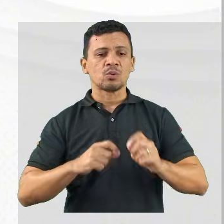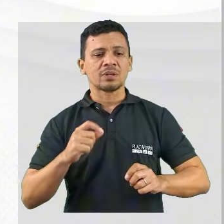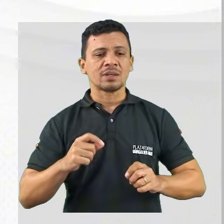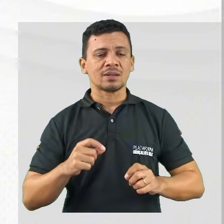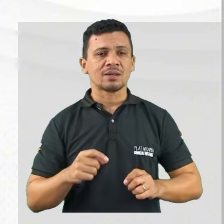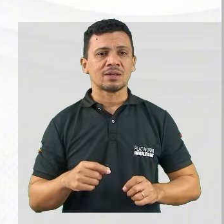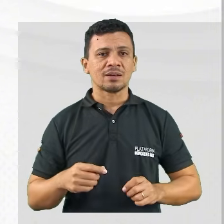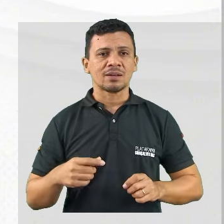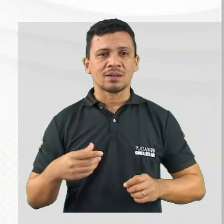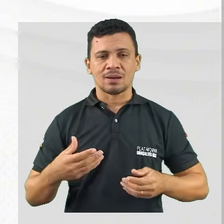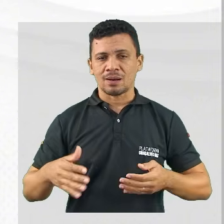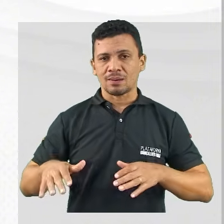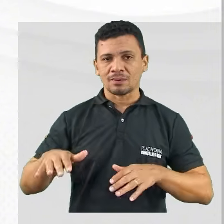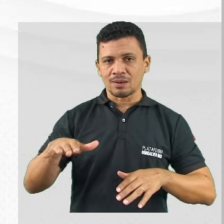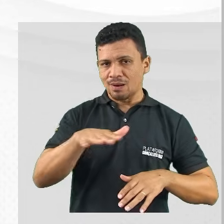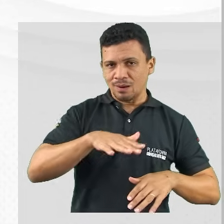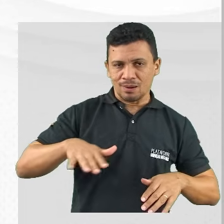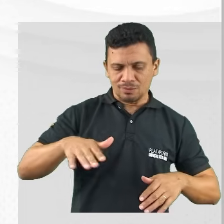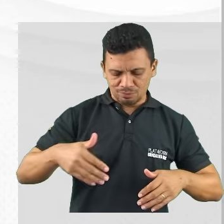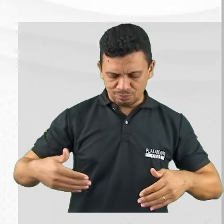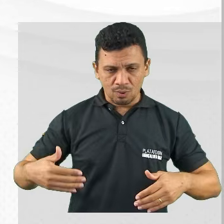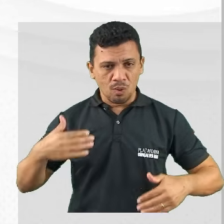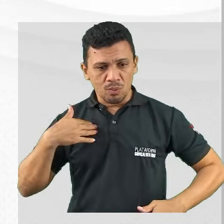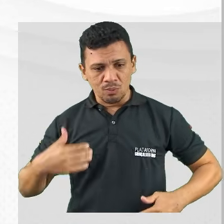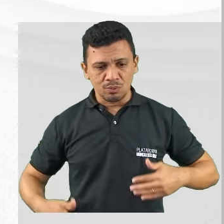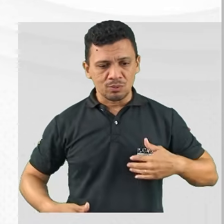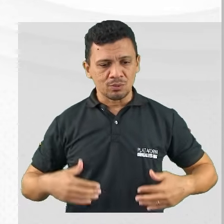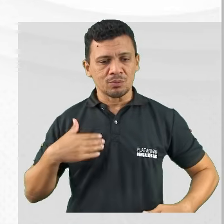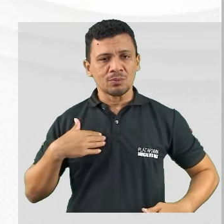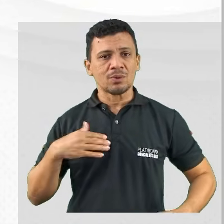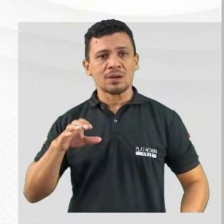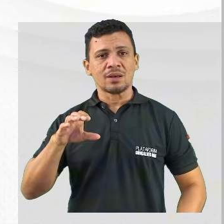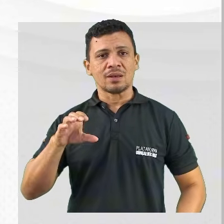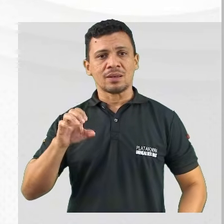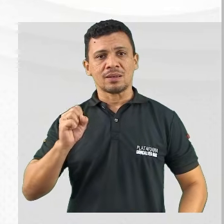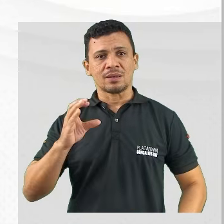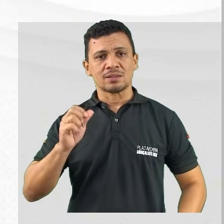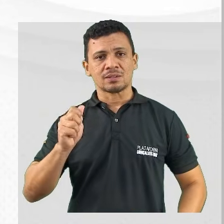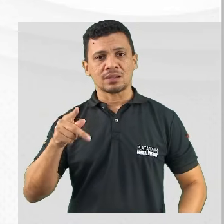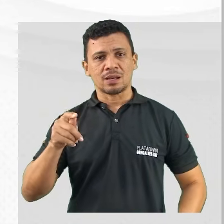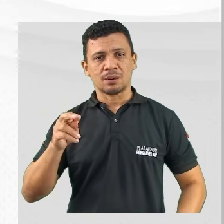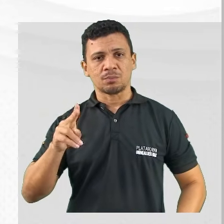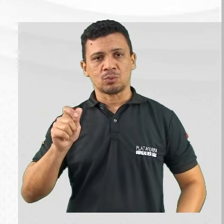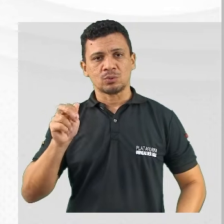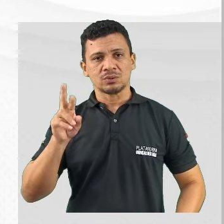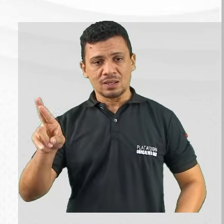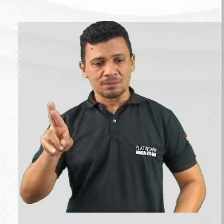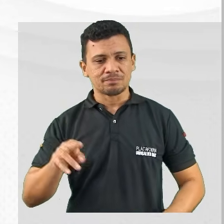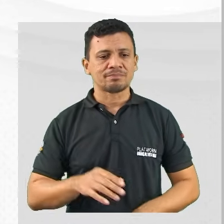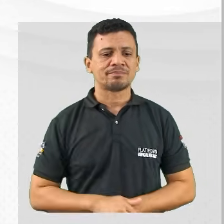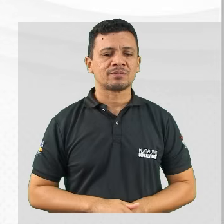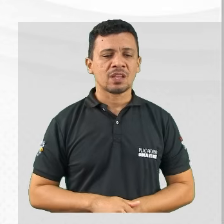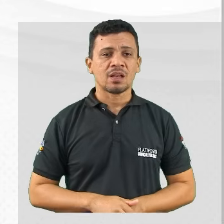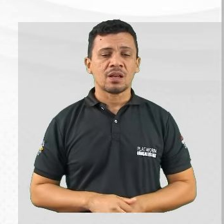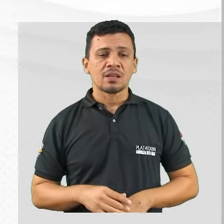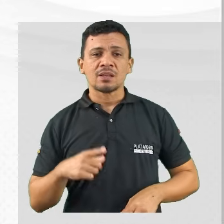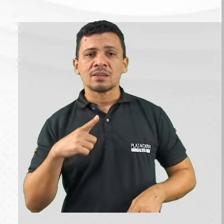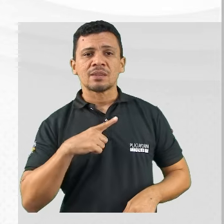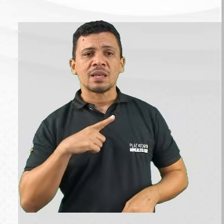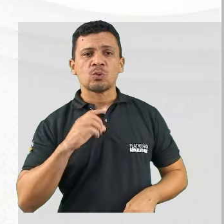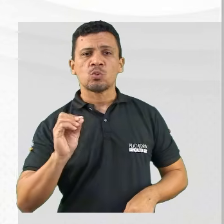de cintura escapular. Os membros inferiores, eles vão